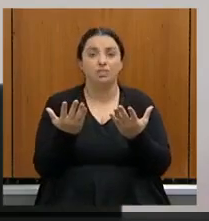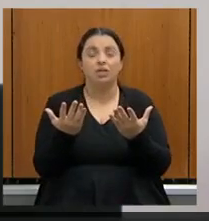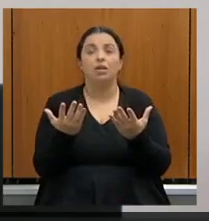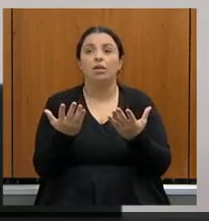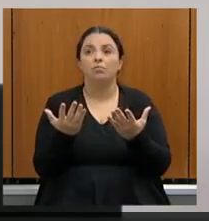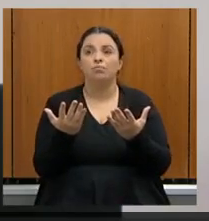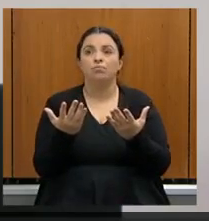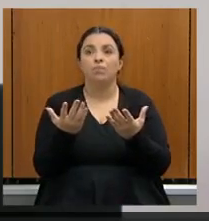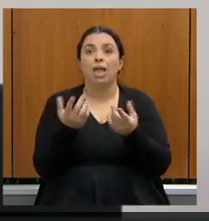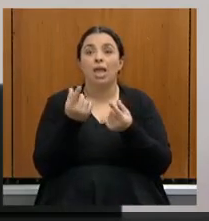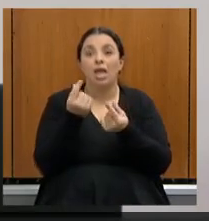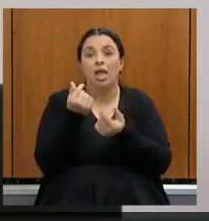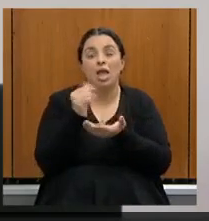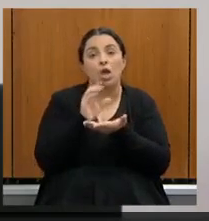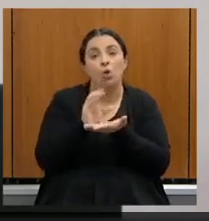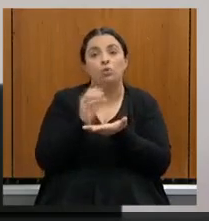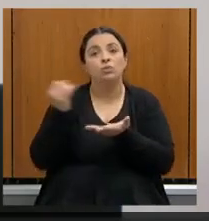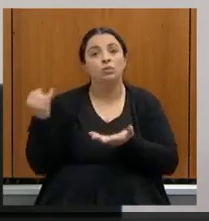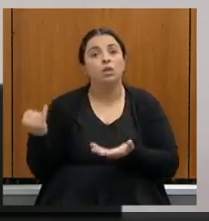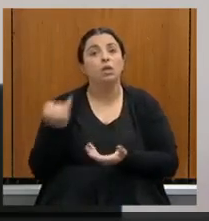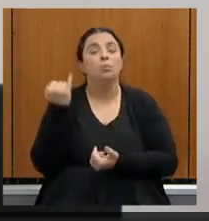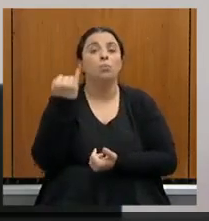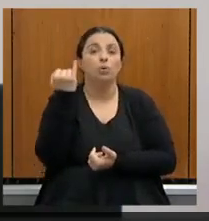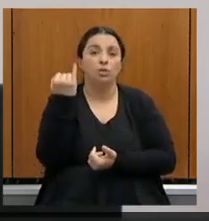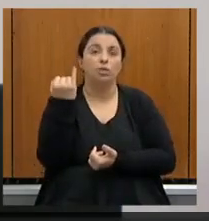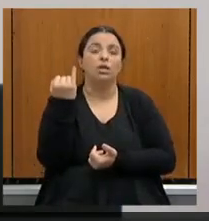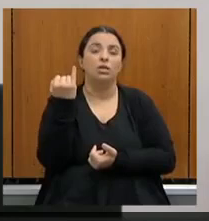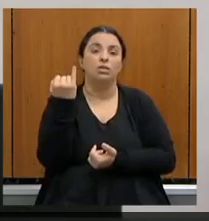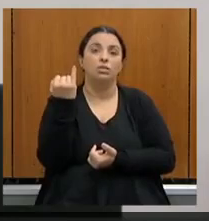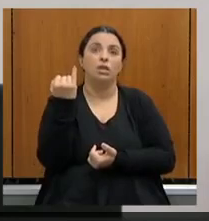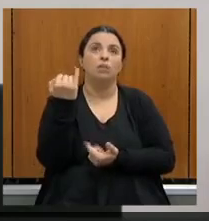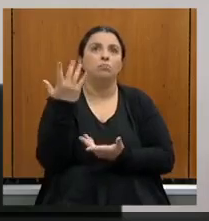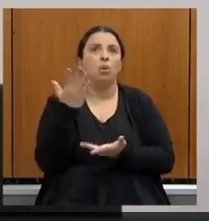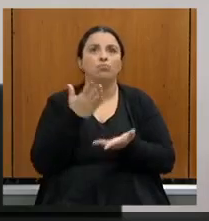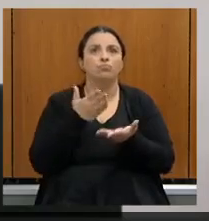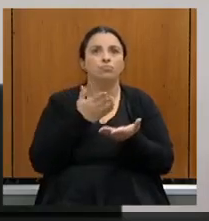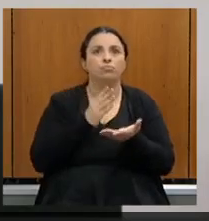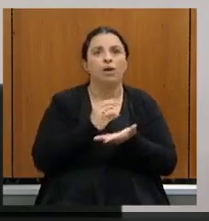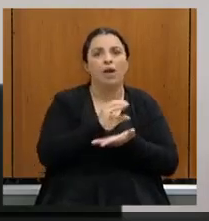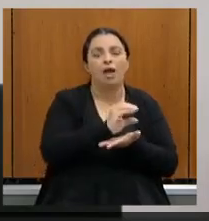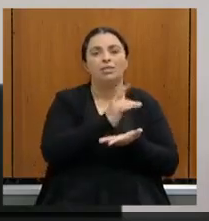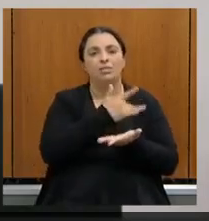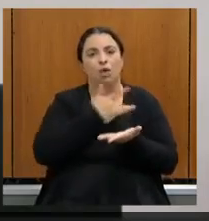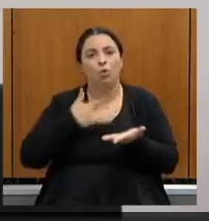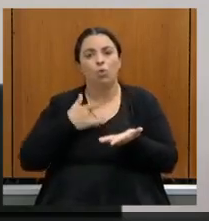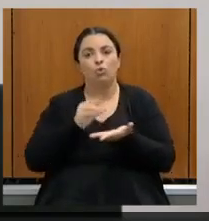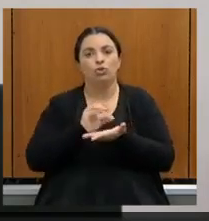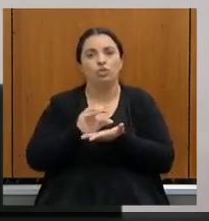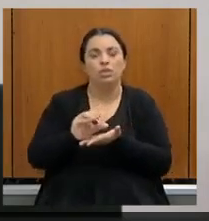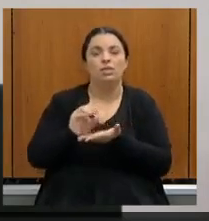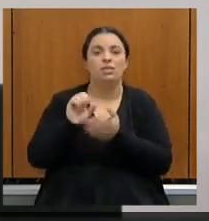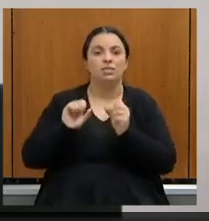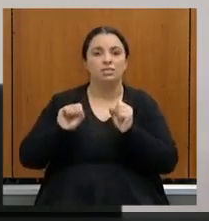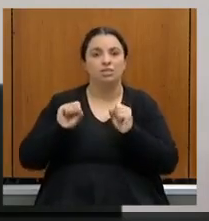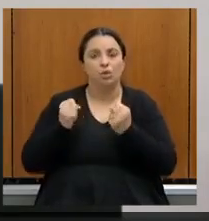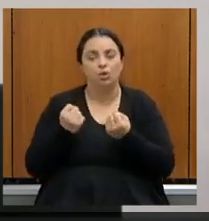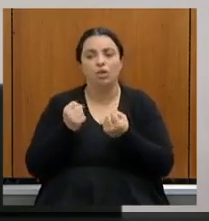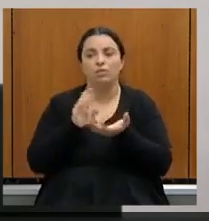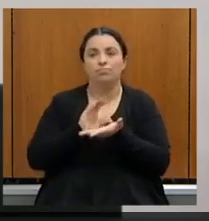recursos importantes para a saúde para a segurança para a infraestrutura